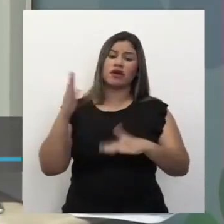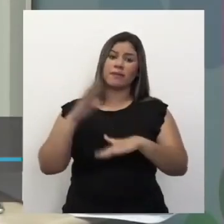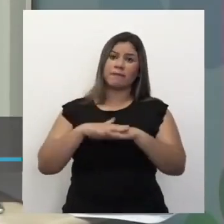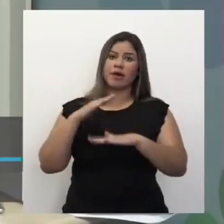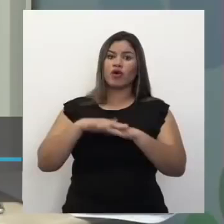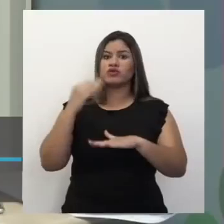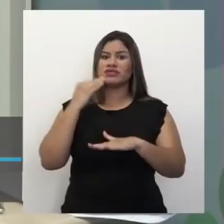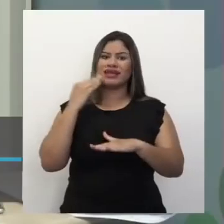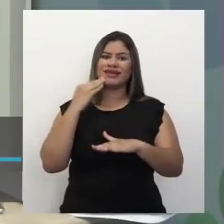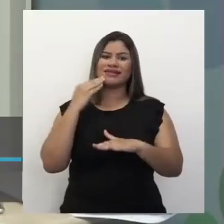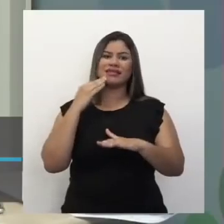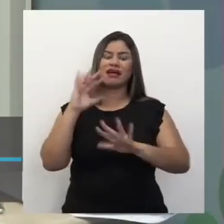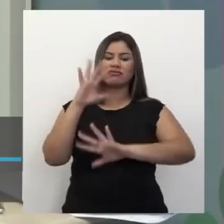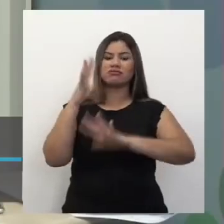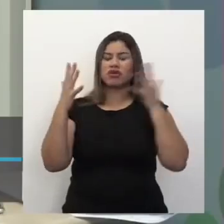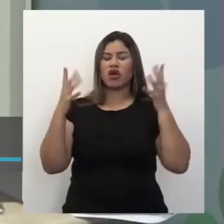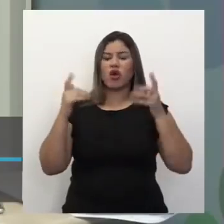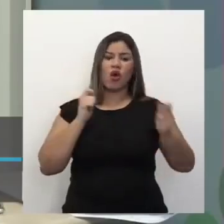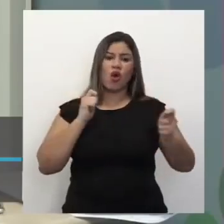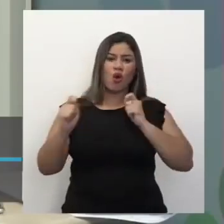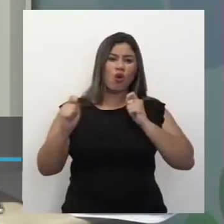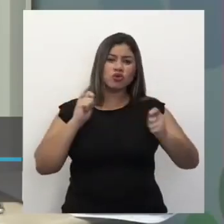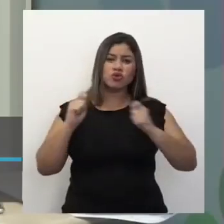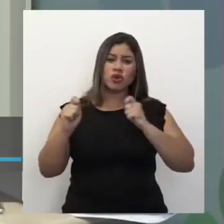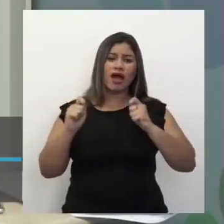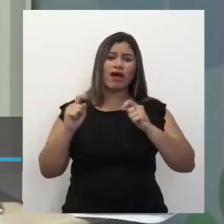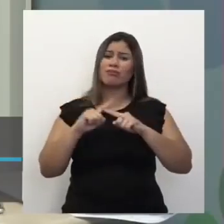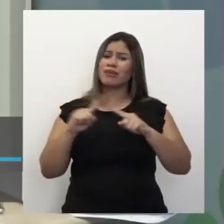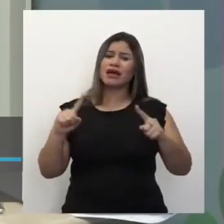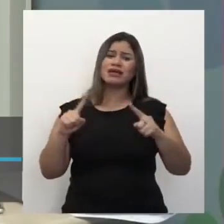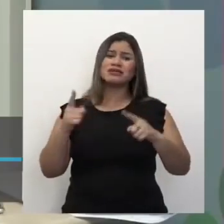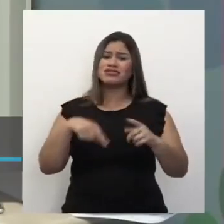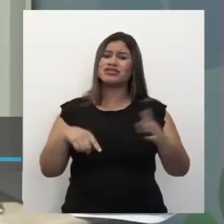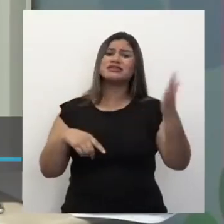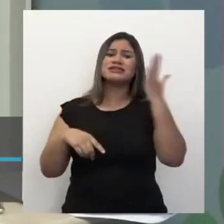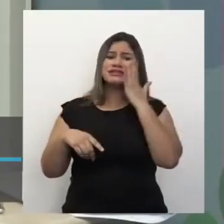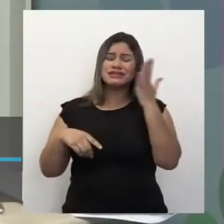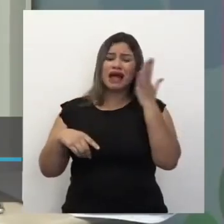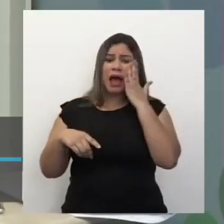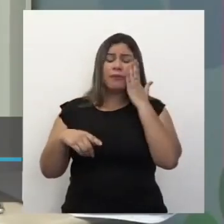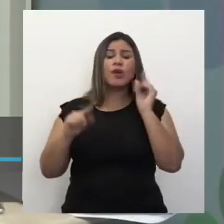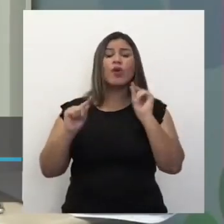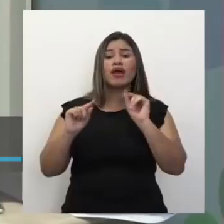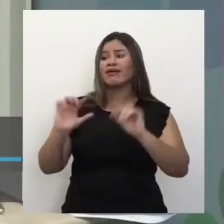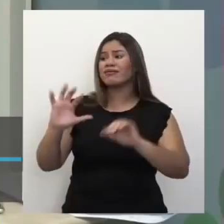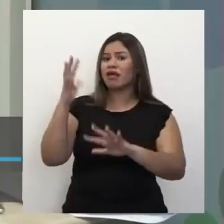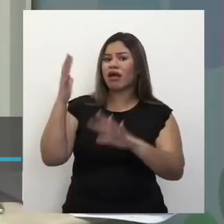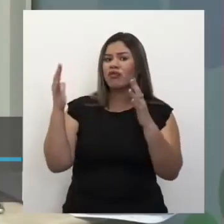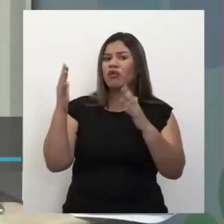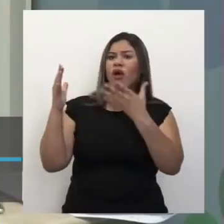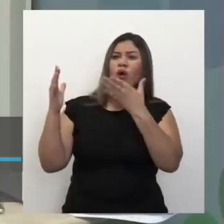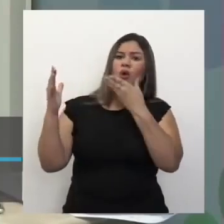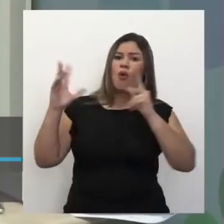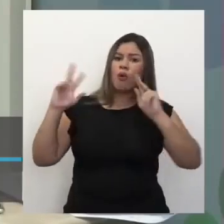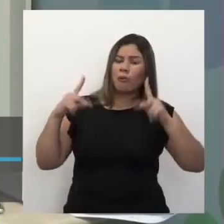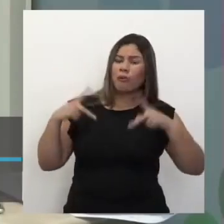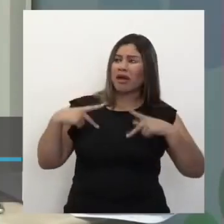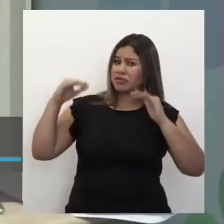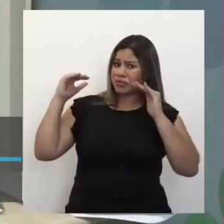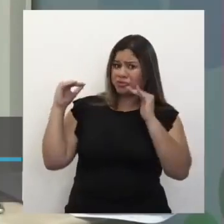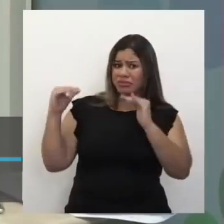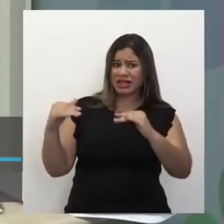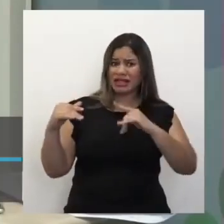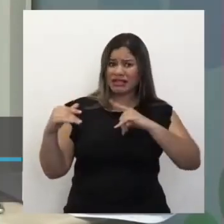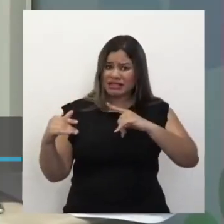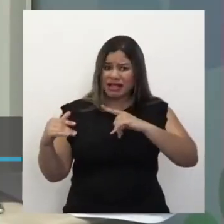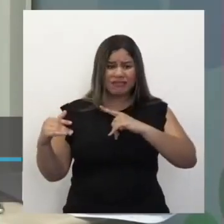sabe, por muitos exemplos, que a natureza não cede ao homem. É uma impressão disso. Então, se a gente